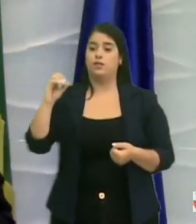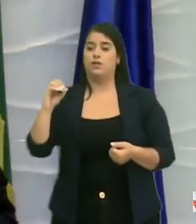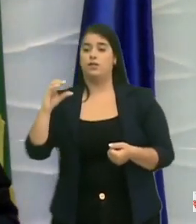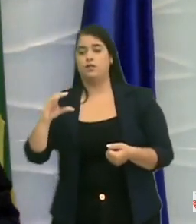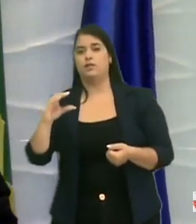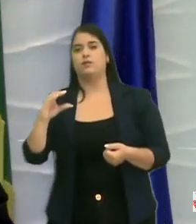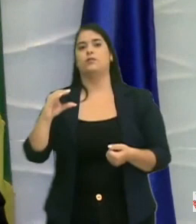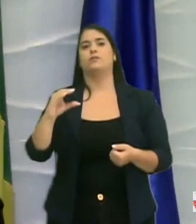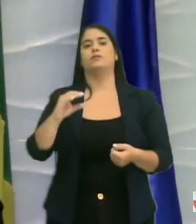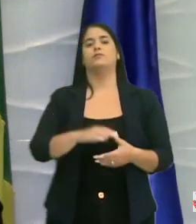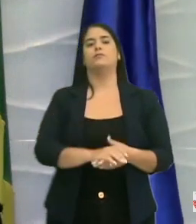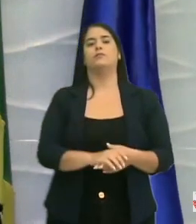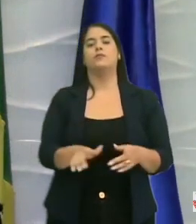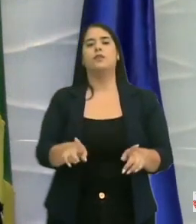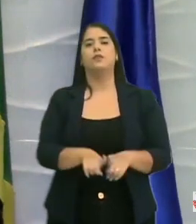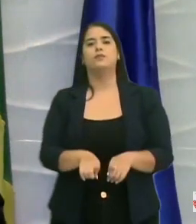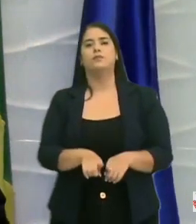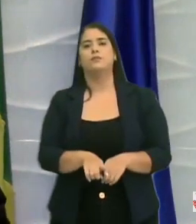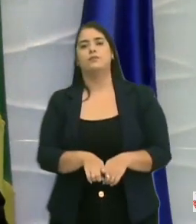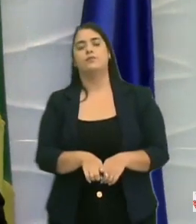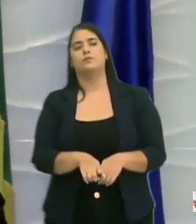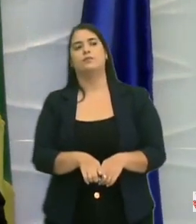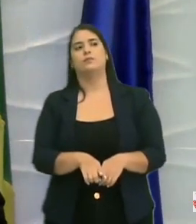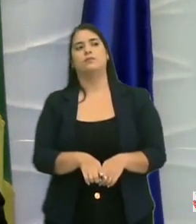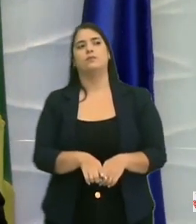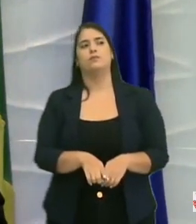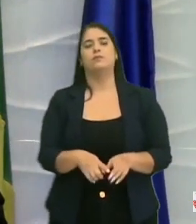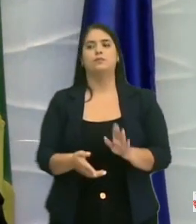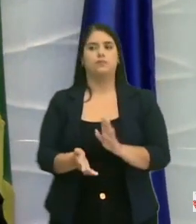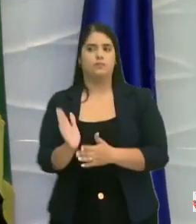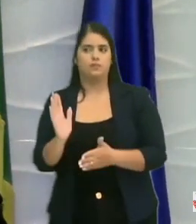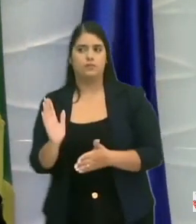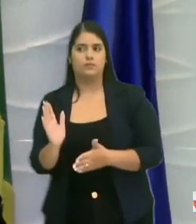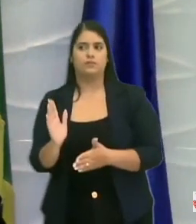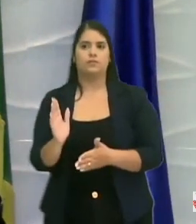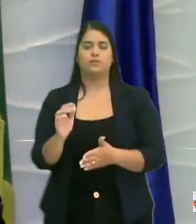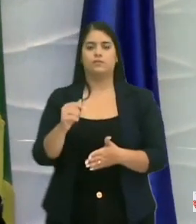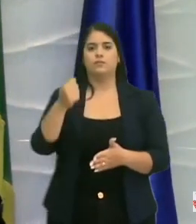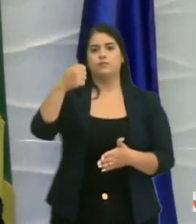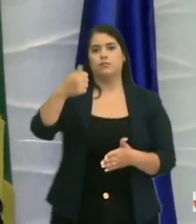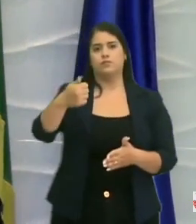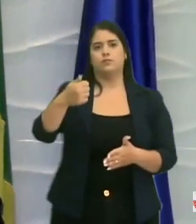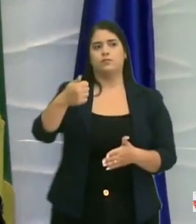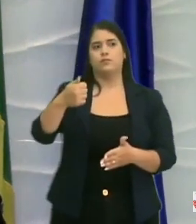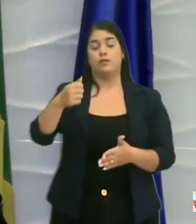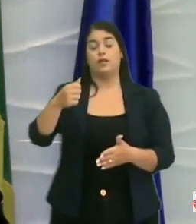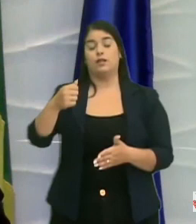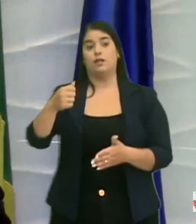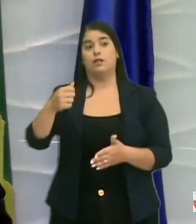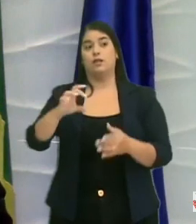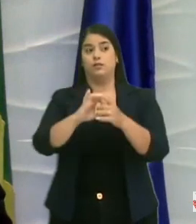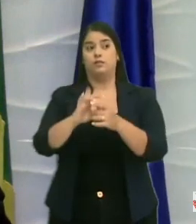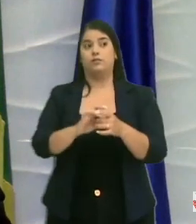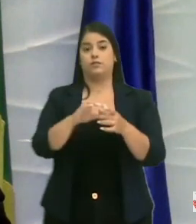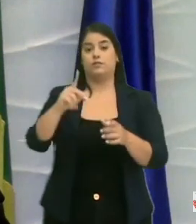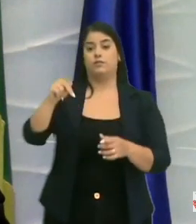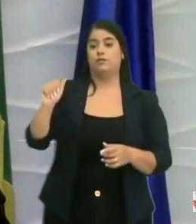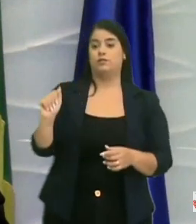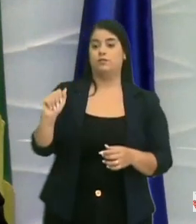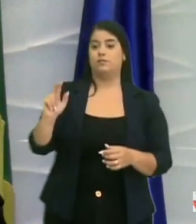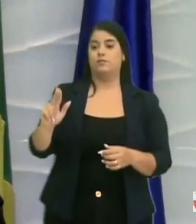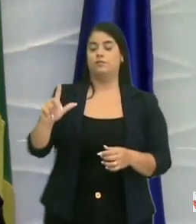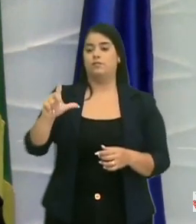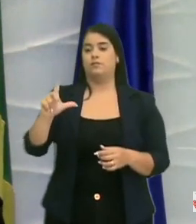Centro de Oncologia de Caruaru. E eu estou indo para a União dos Palmares, levando